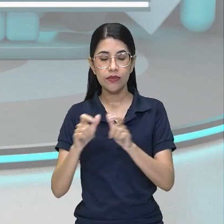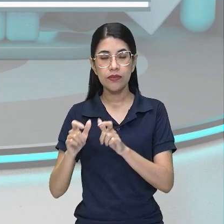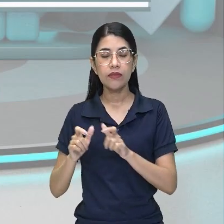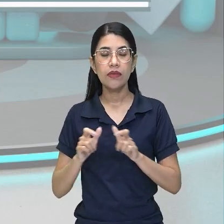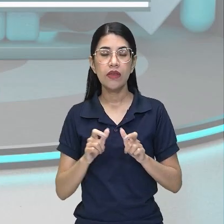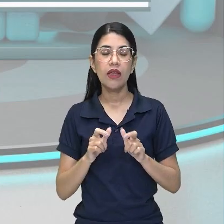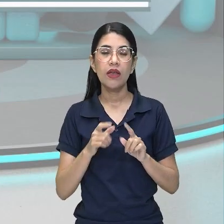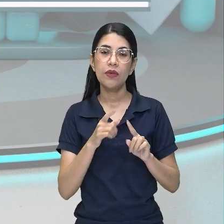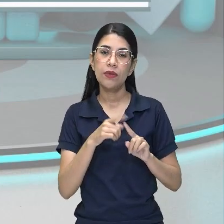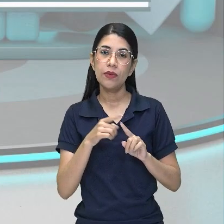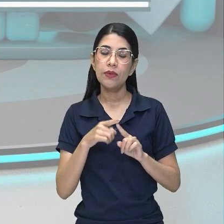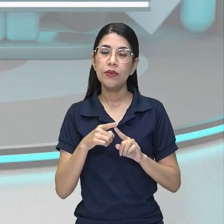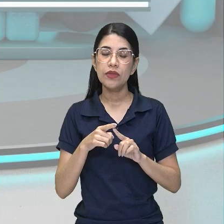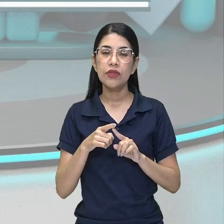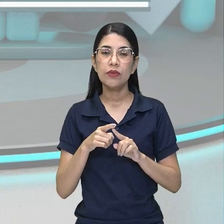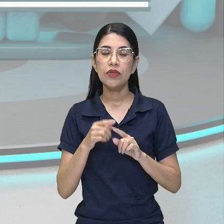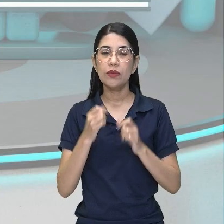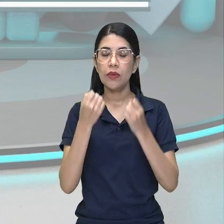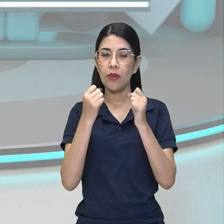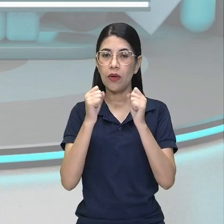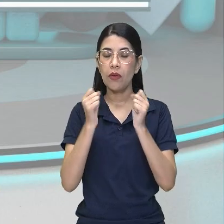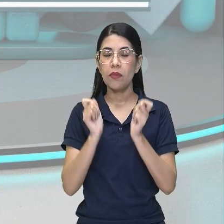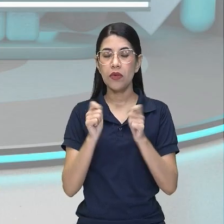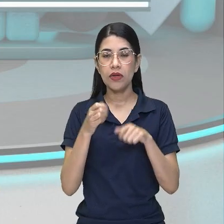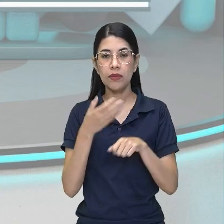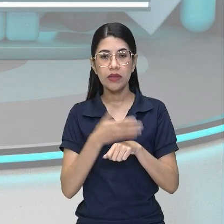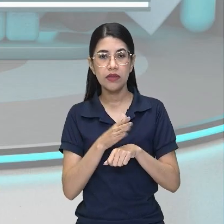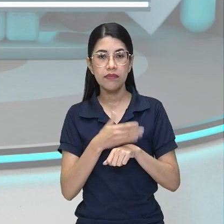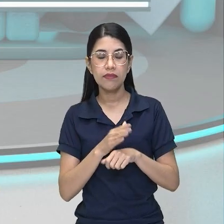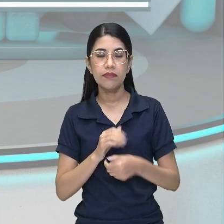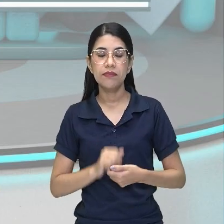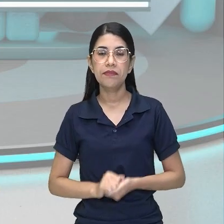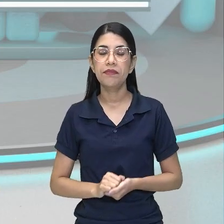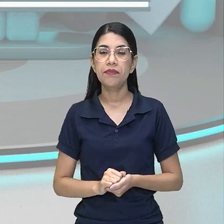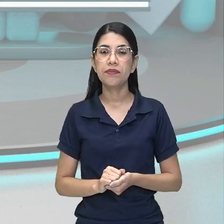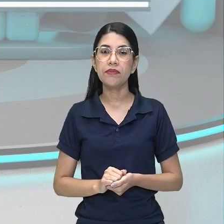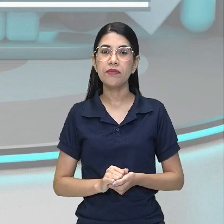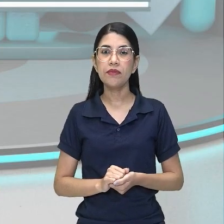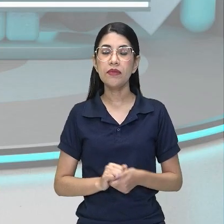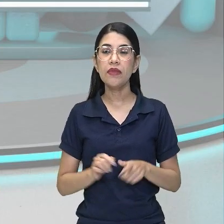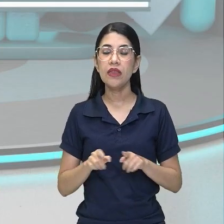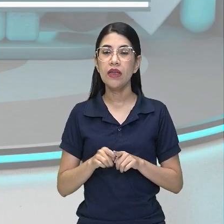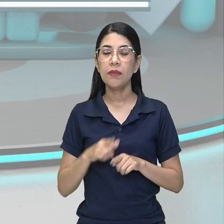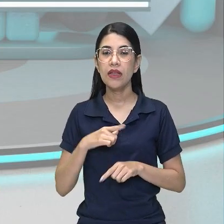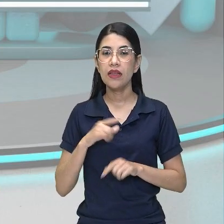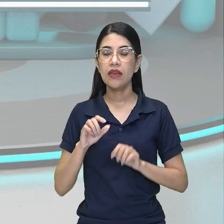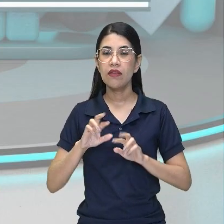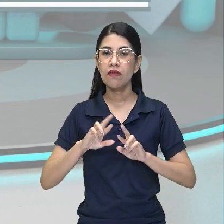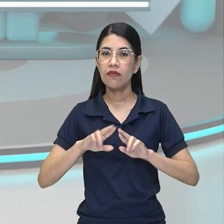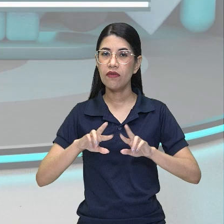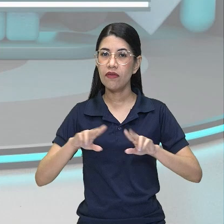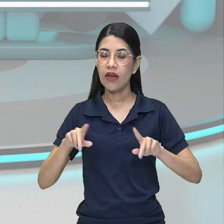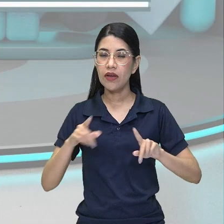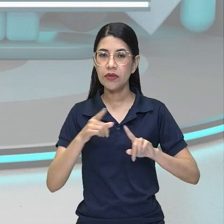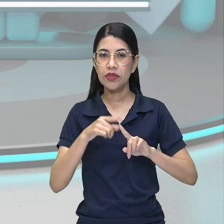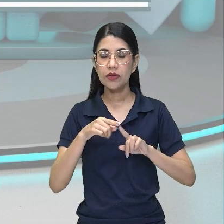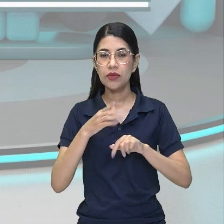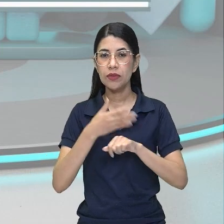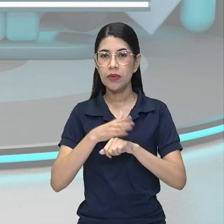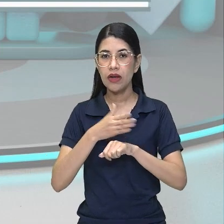de condicionamento físico ela pode ser praticada. E existe ali uma variedade de exercícios,